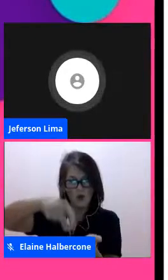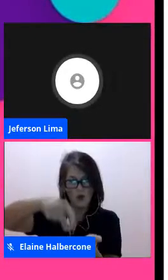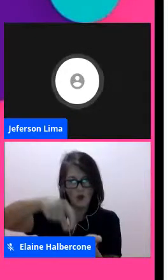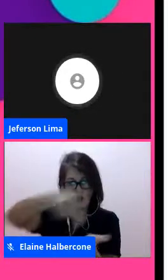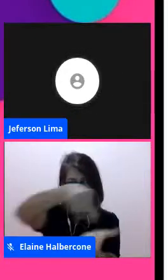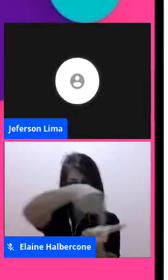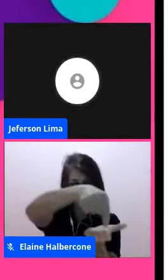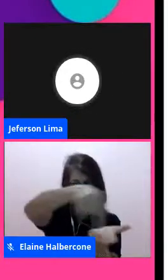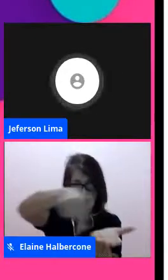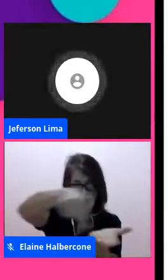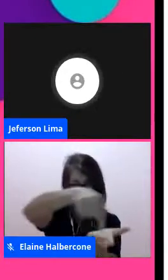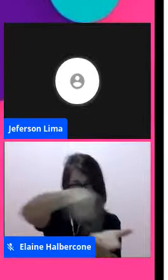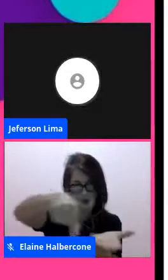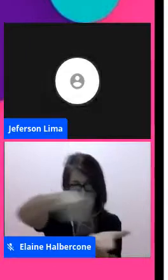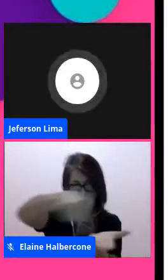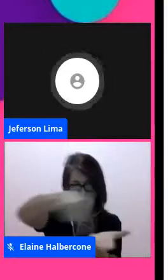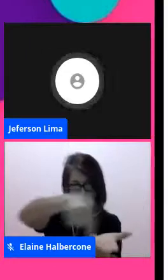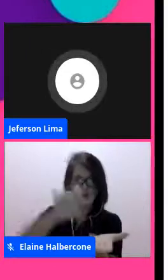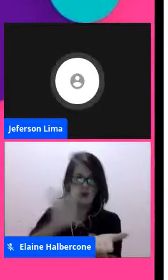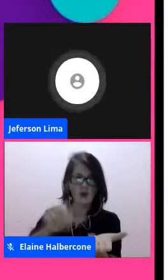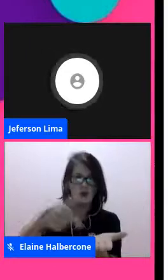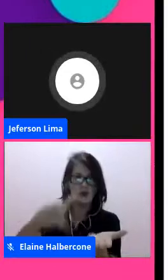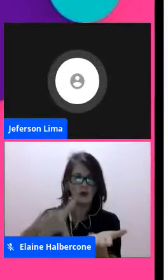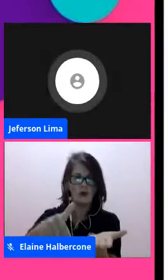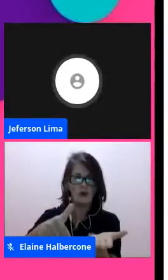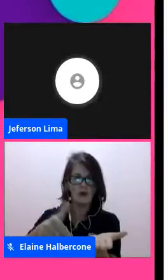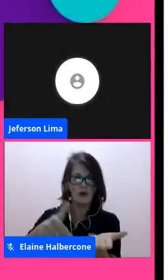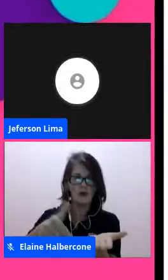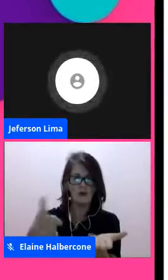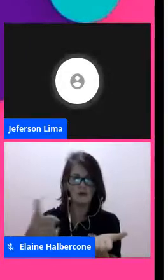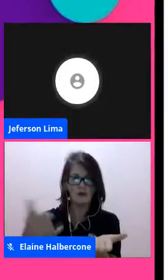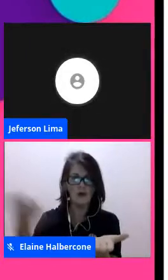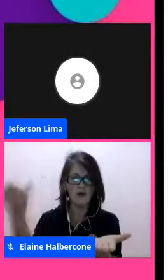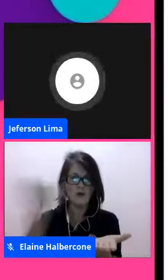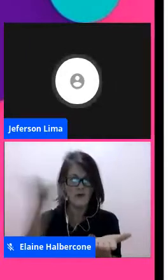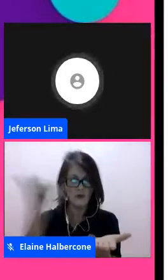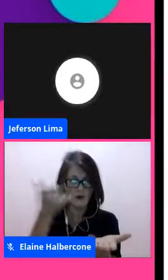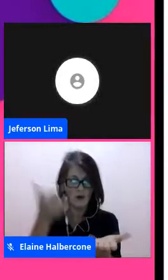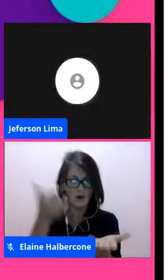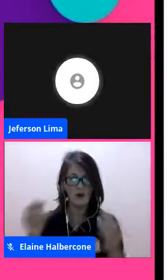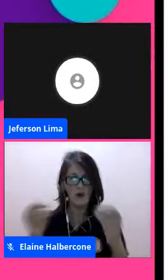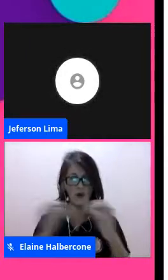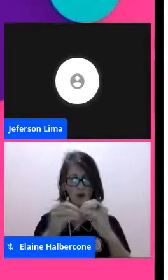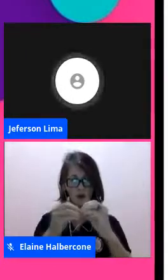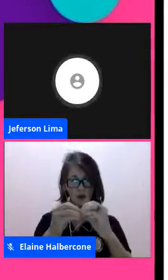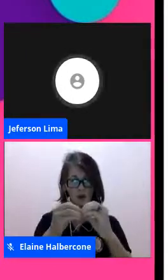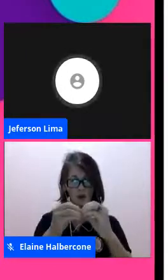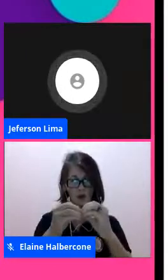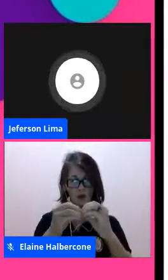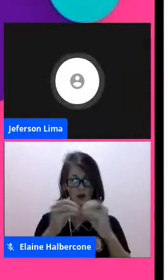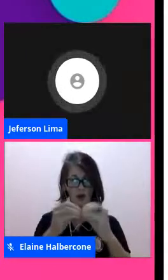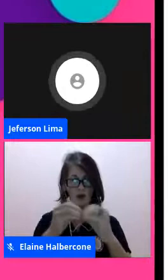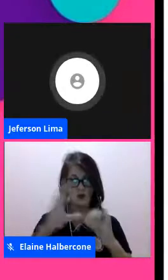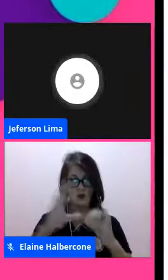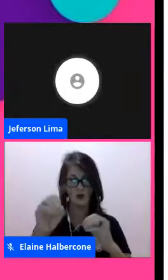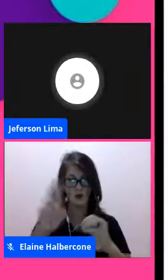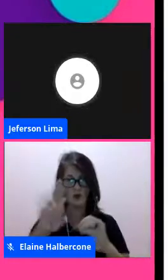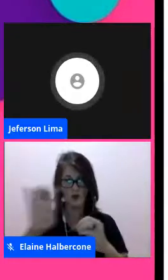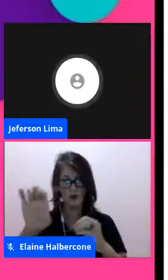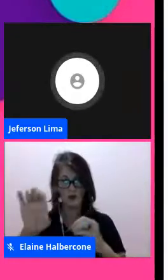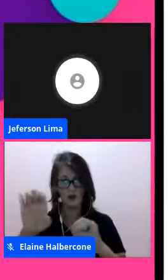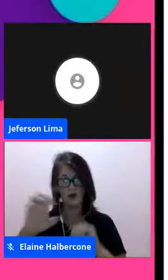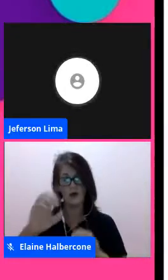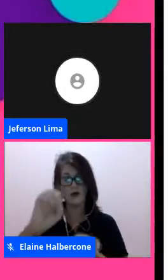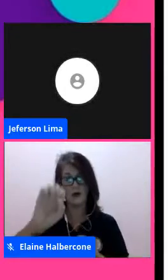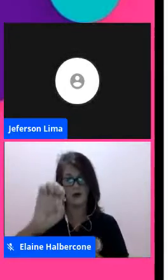um lado só para você trabalhar. E as instruções para instalar, né? O Arduino Core, melhor, o Arduino Core do ESP32